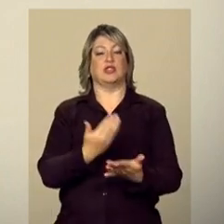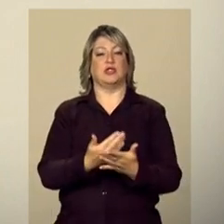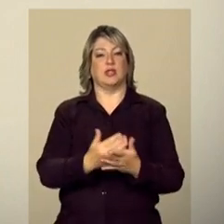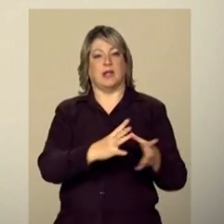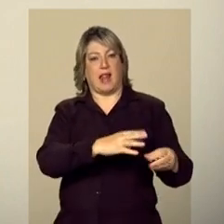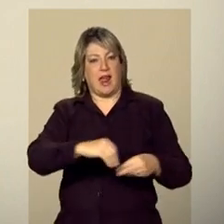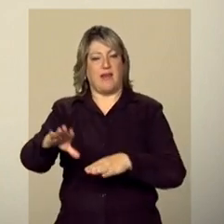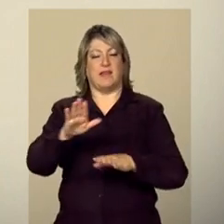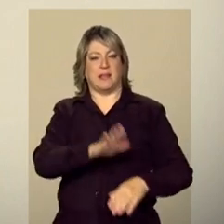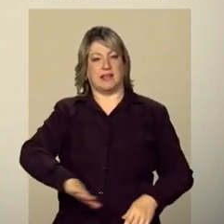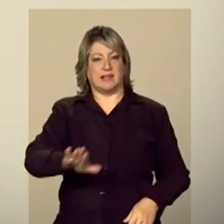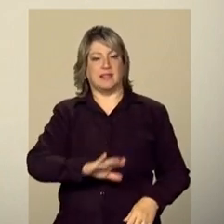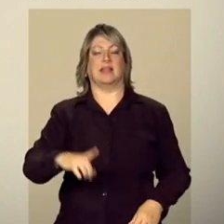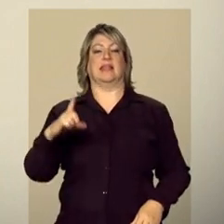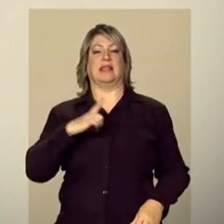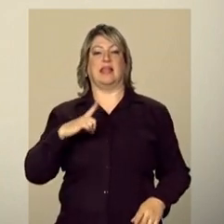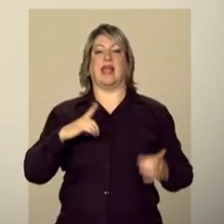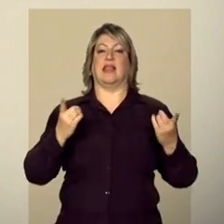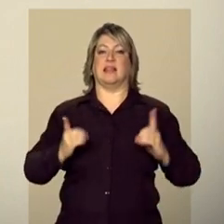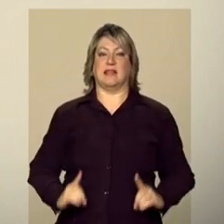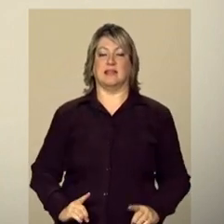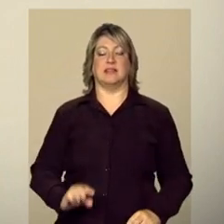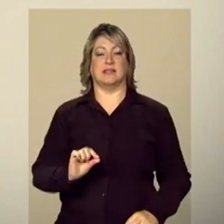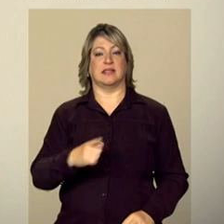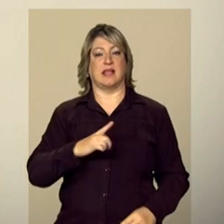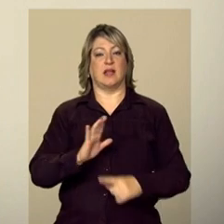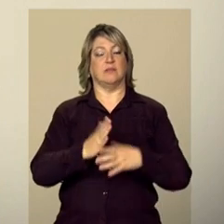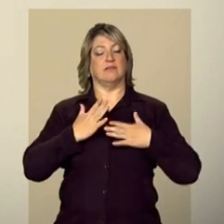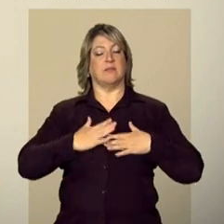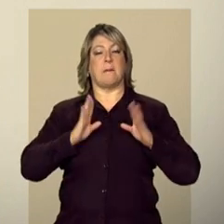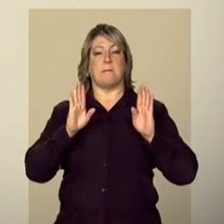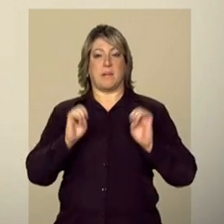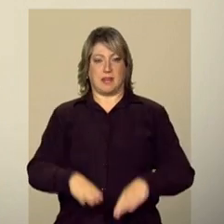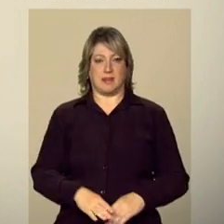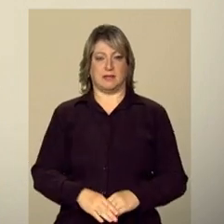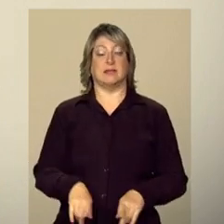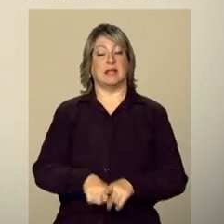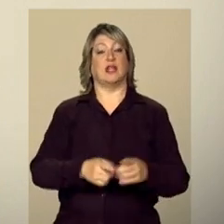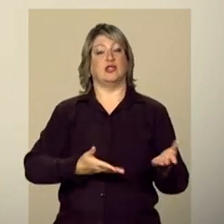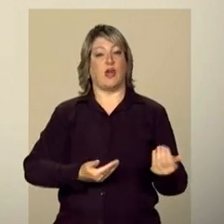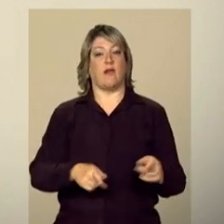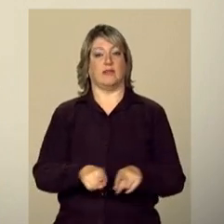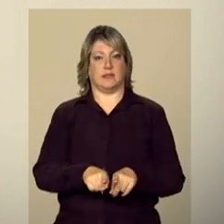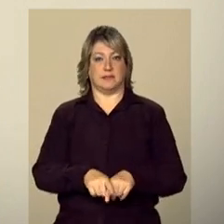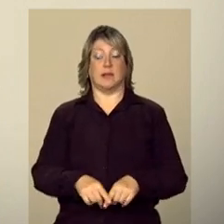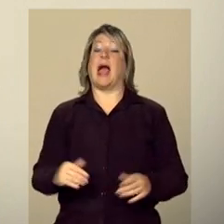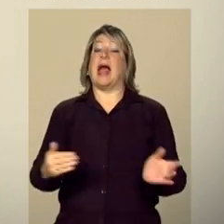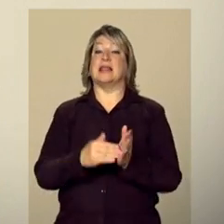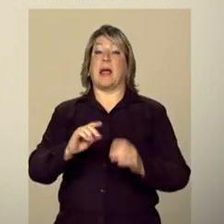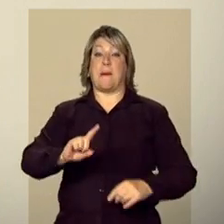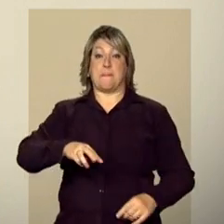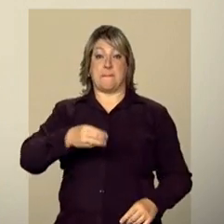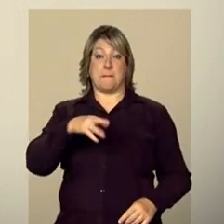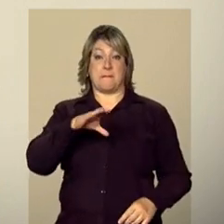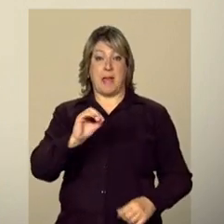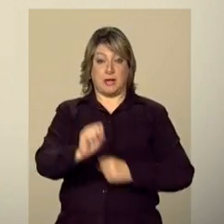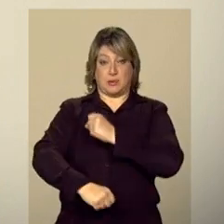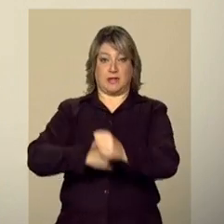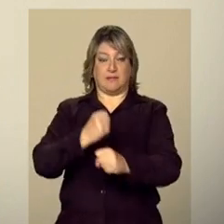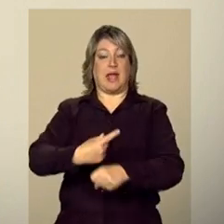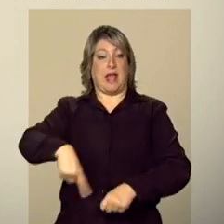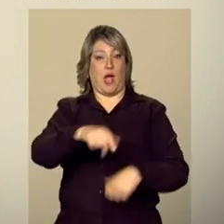com segurança e conforto das crianças e adolescentes com deficiência Até março do ano que vem Luciano esses